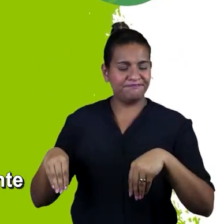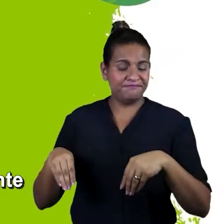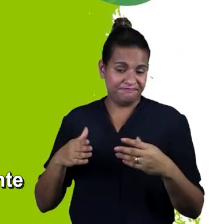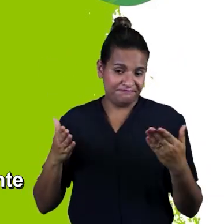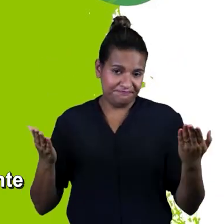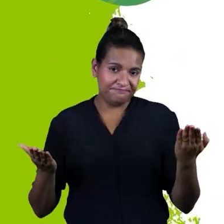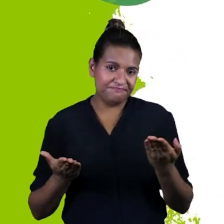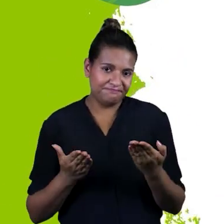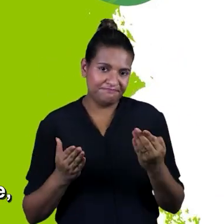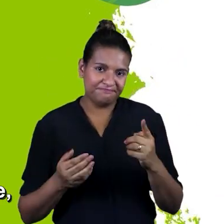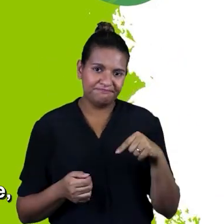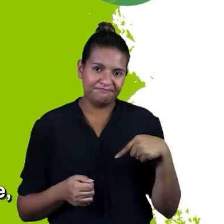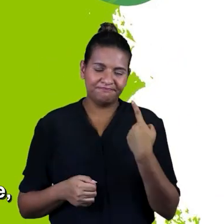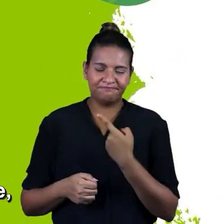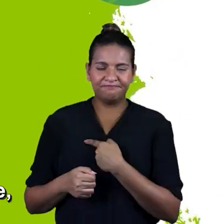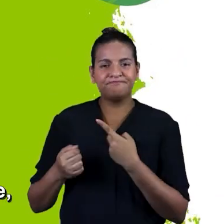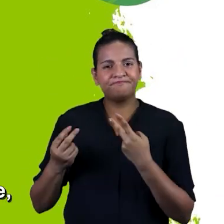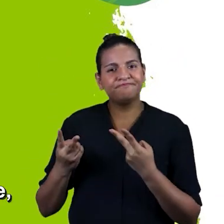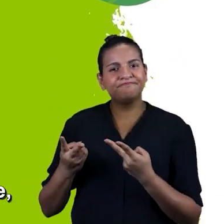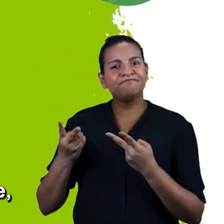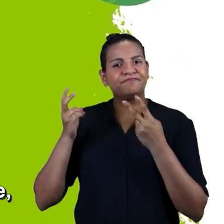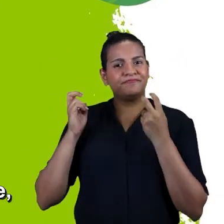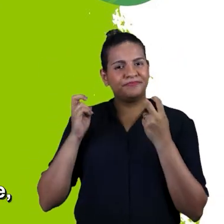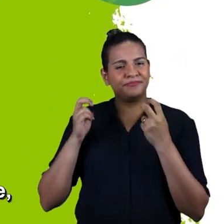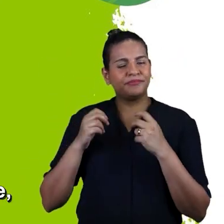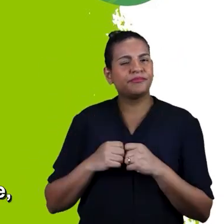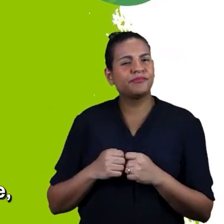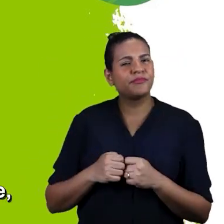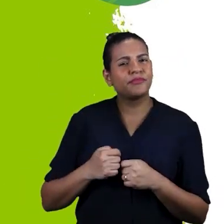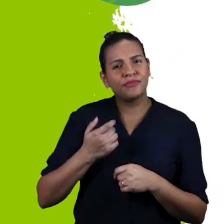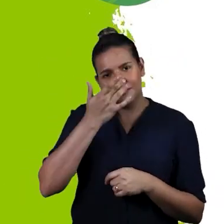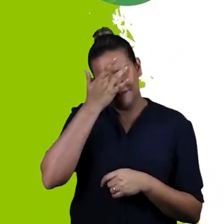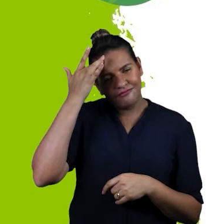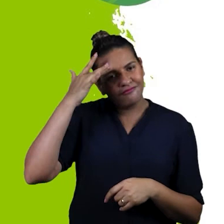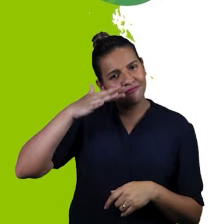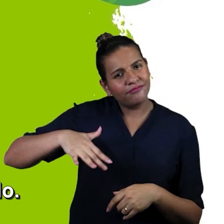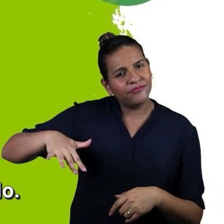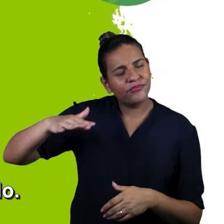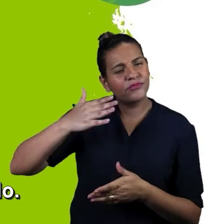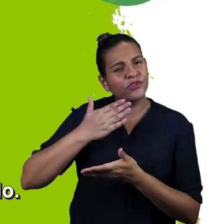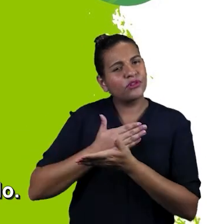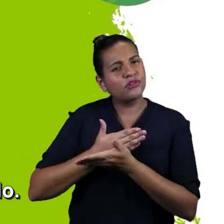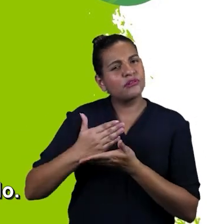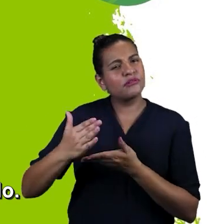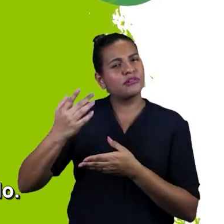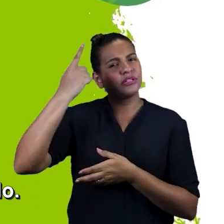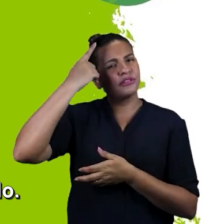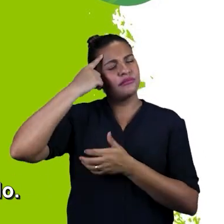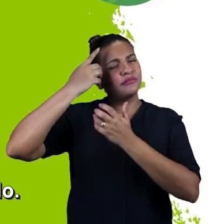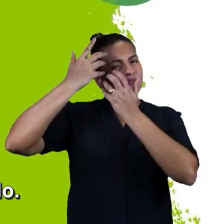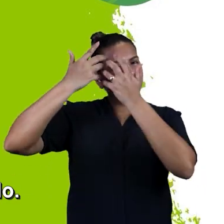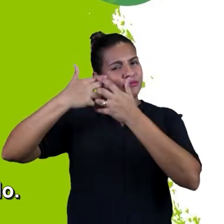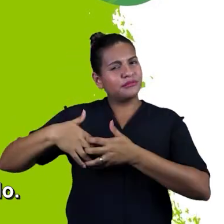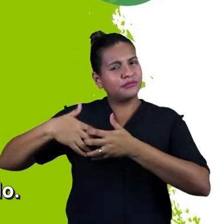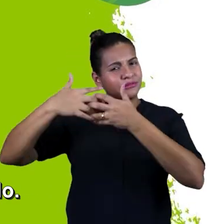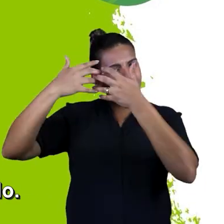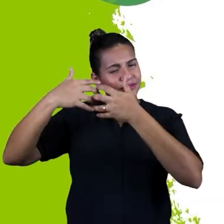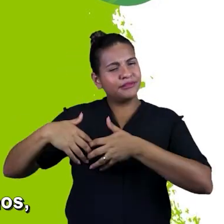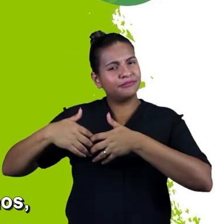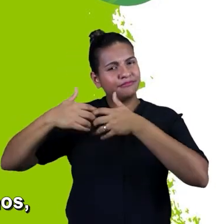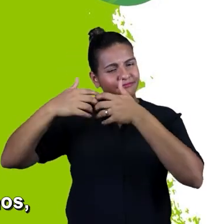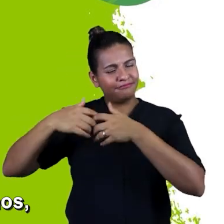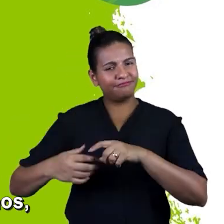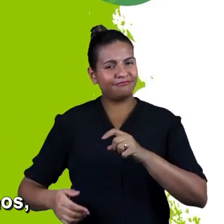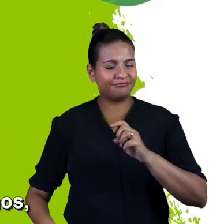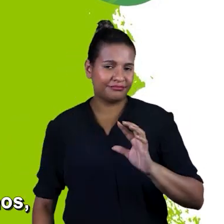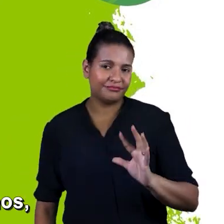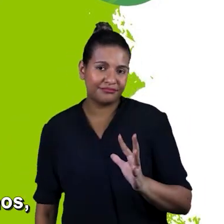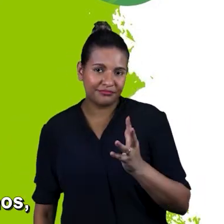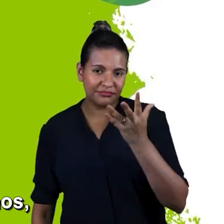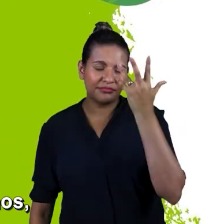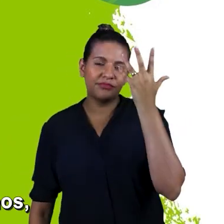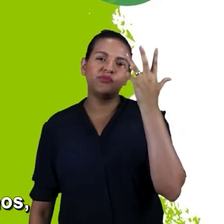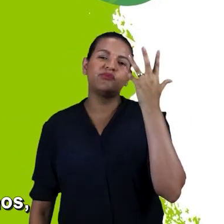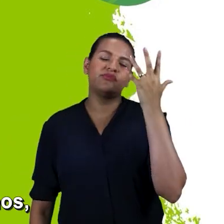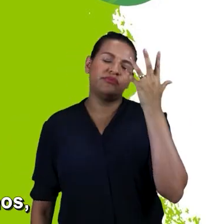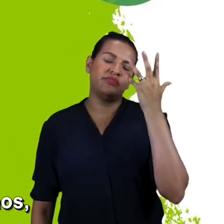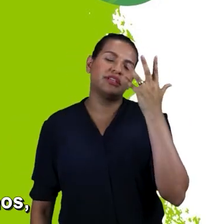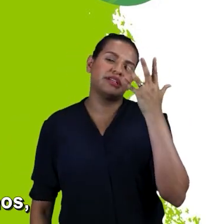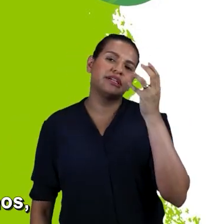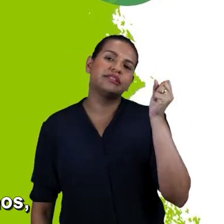algo que é nítido na nossa sociedade e as pessoas acabam repensando. É claro que